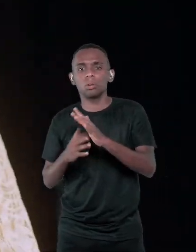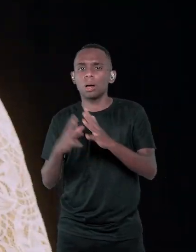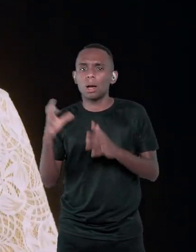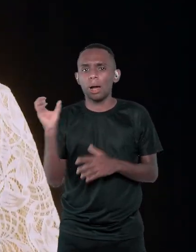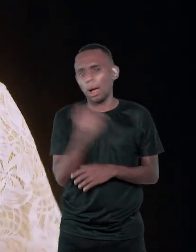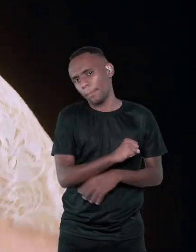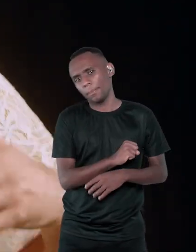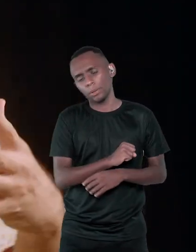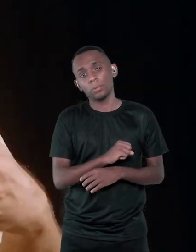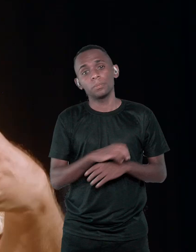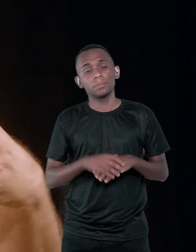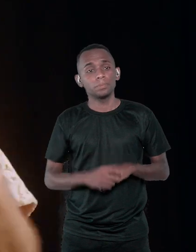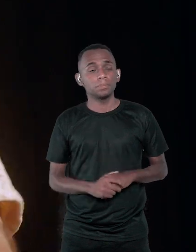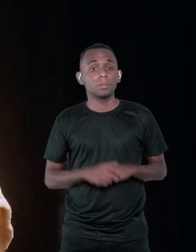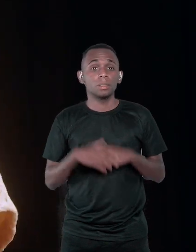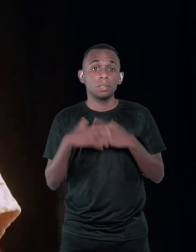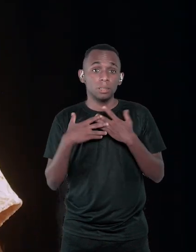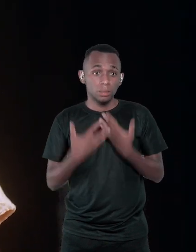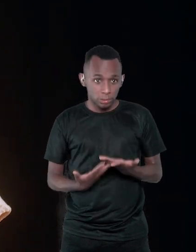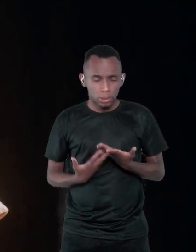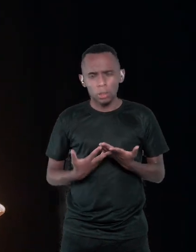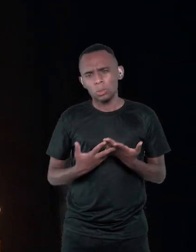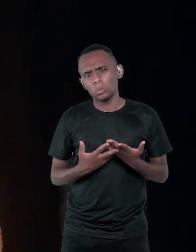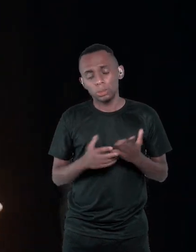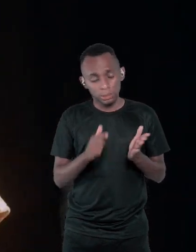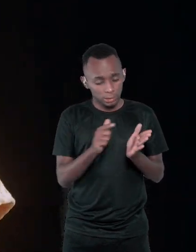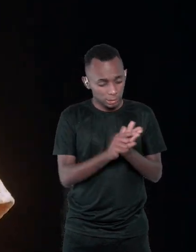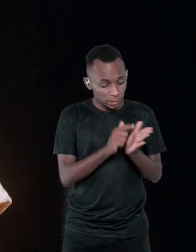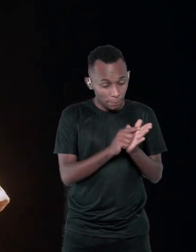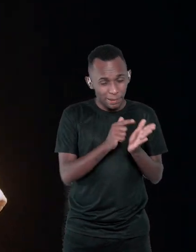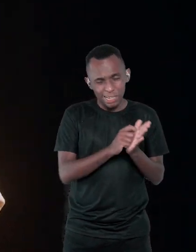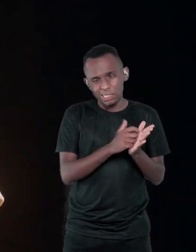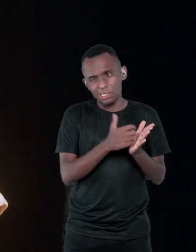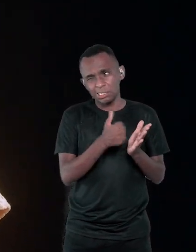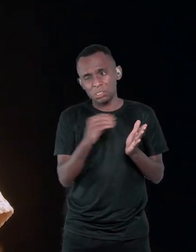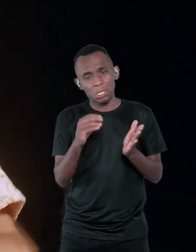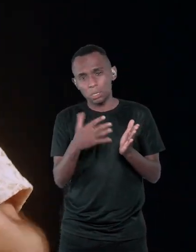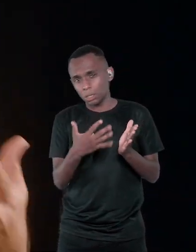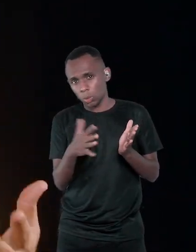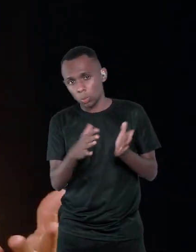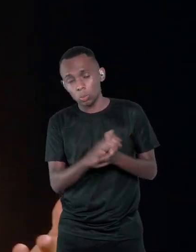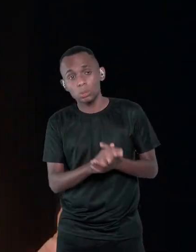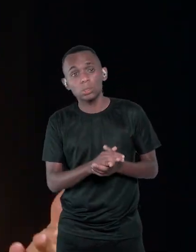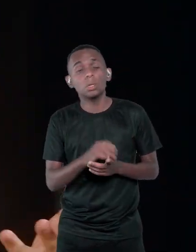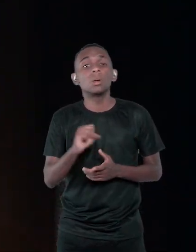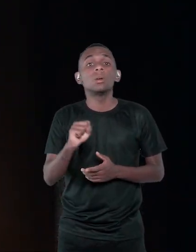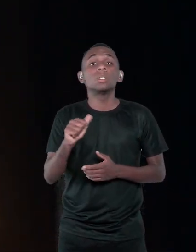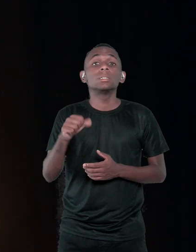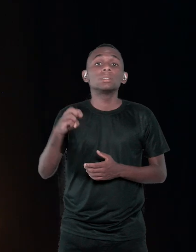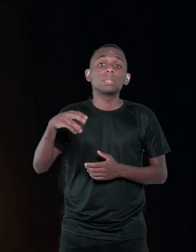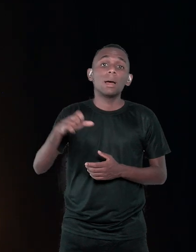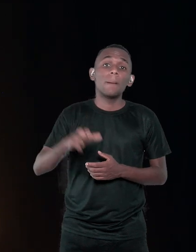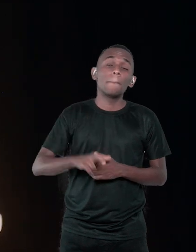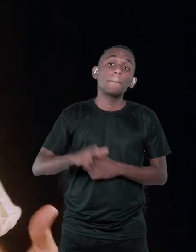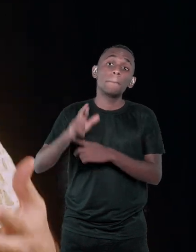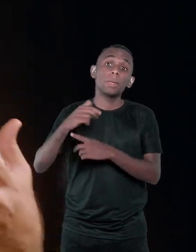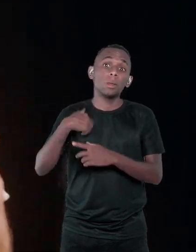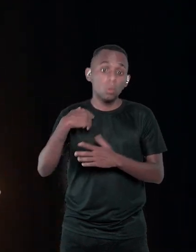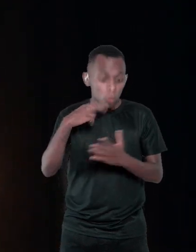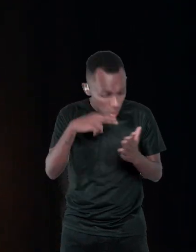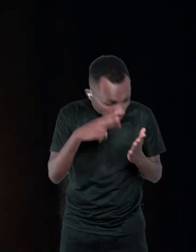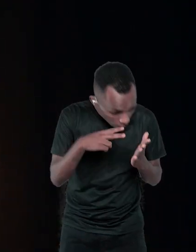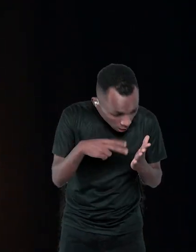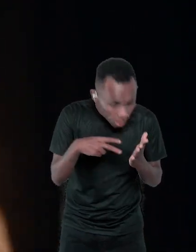maravilha. Né? E aí, nestas 100 e poucas páginas, o Samir me enlouqueceu ali. E